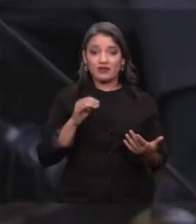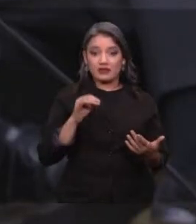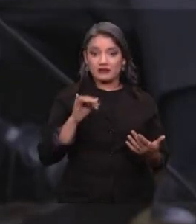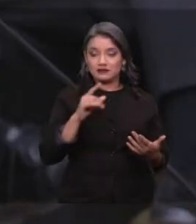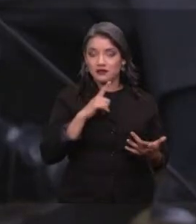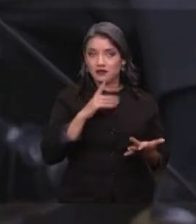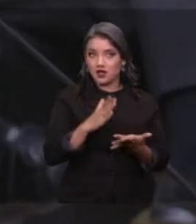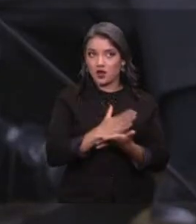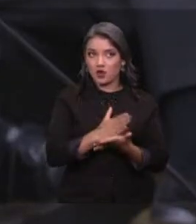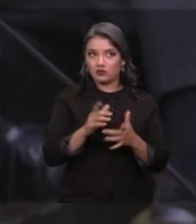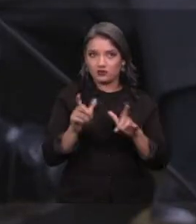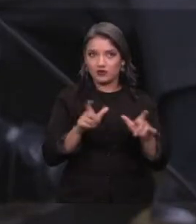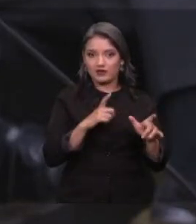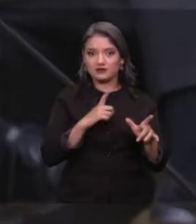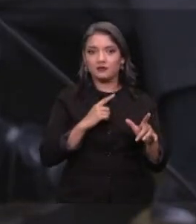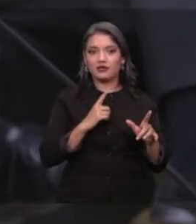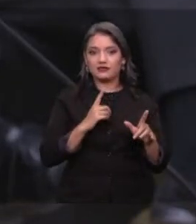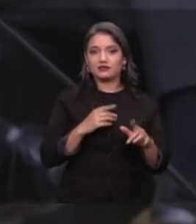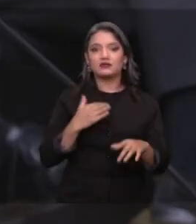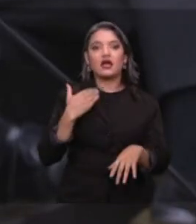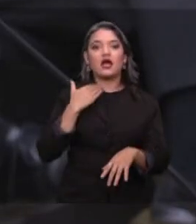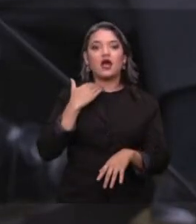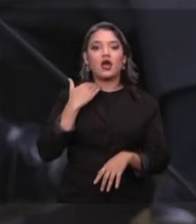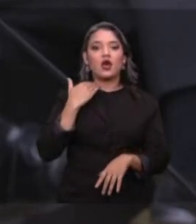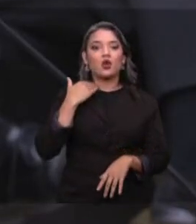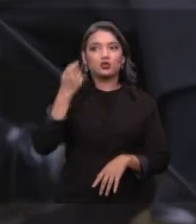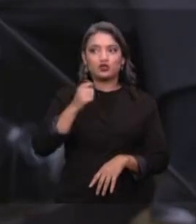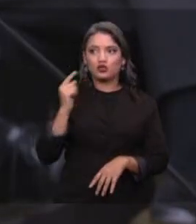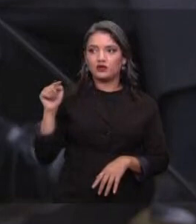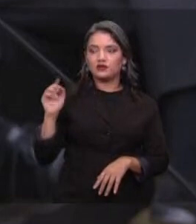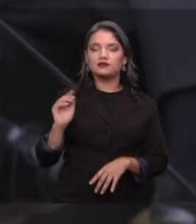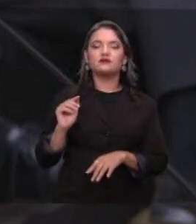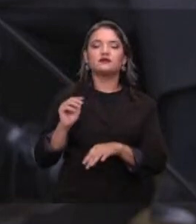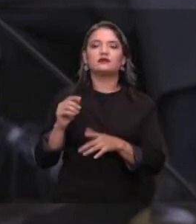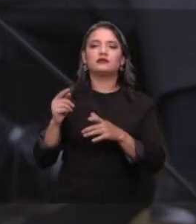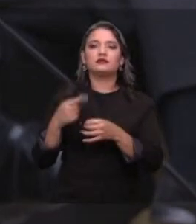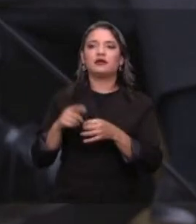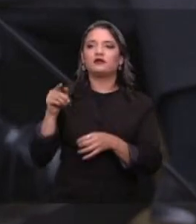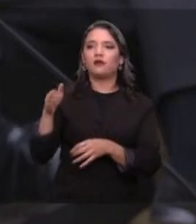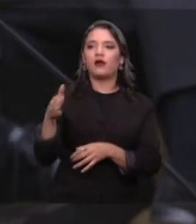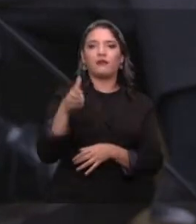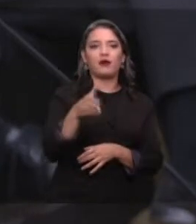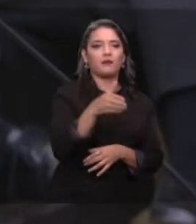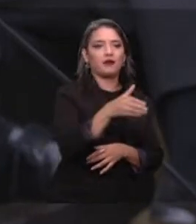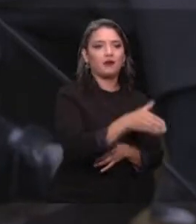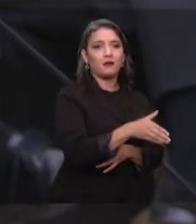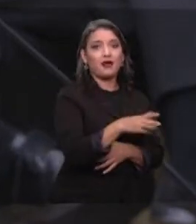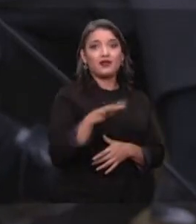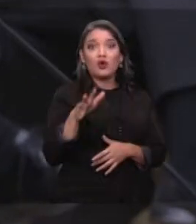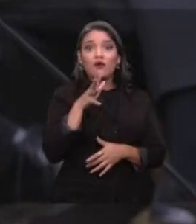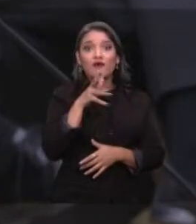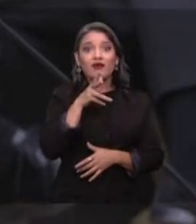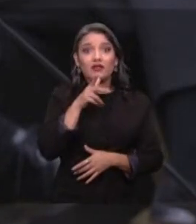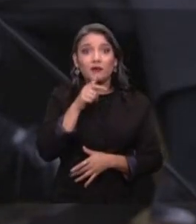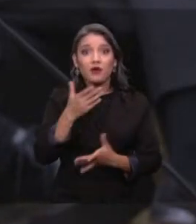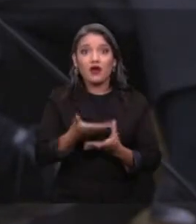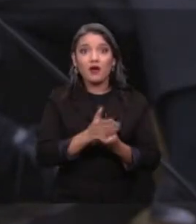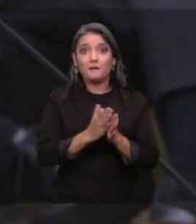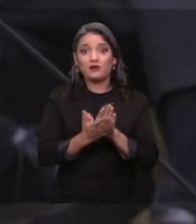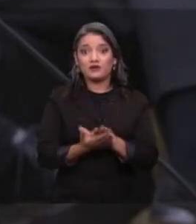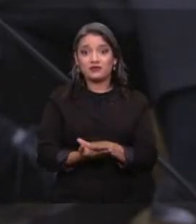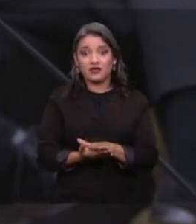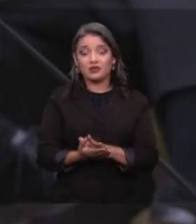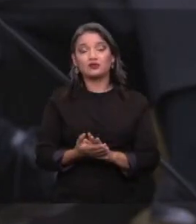muitas comarcas do Brasil, poderia muito bem impactar na duração dos processos. Ou seja, os processos se